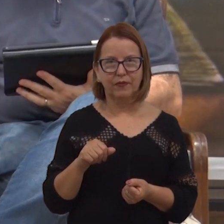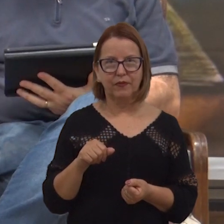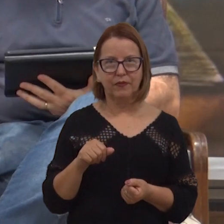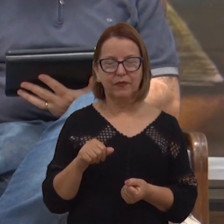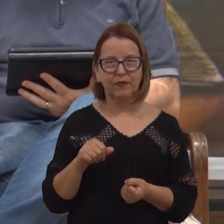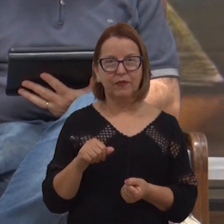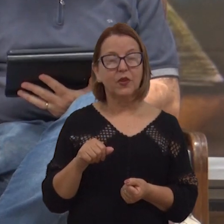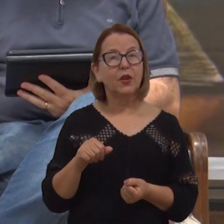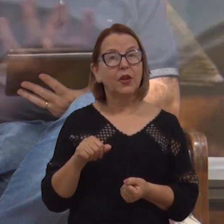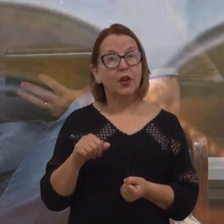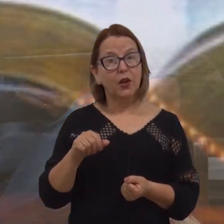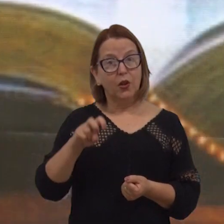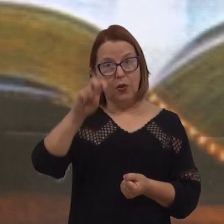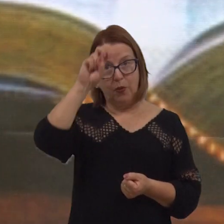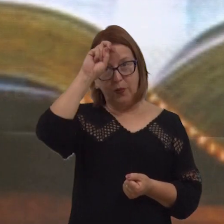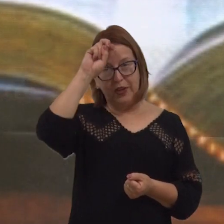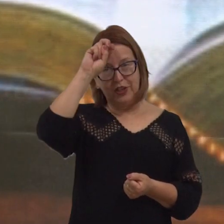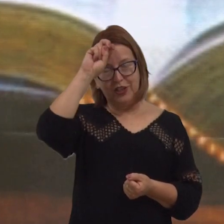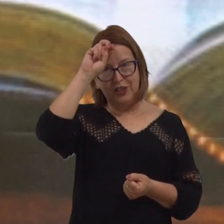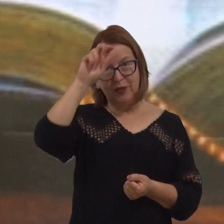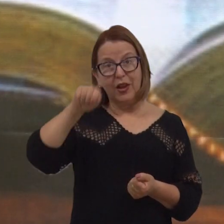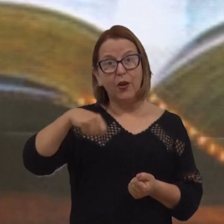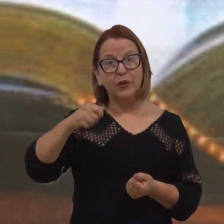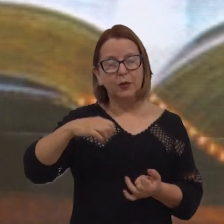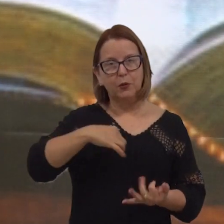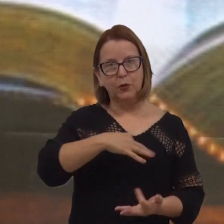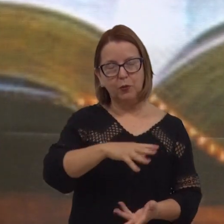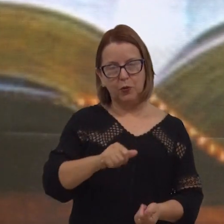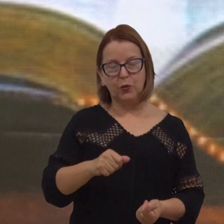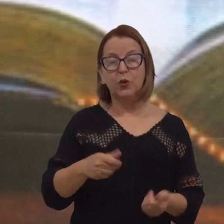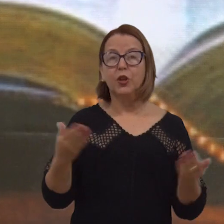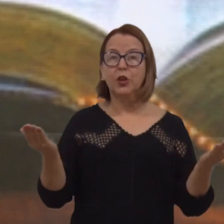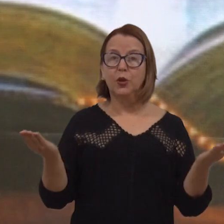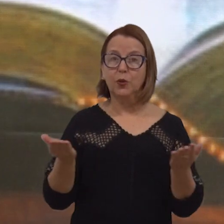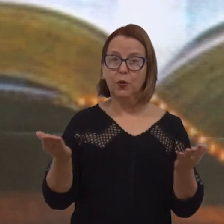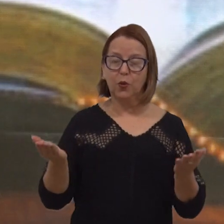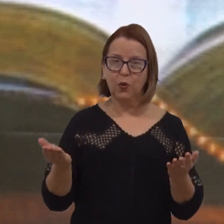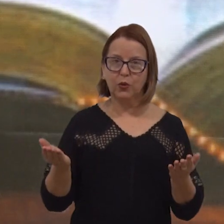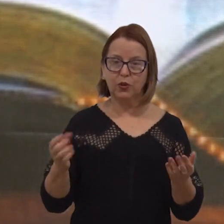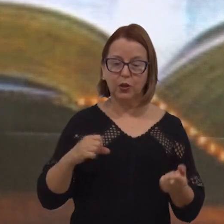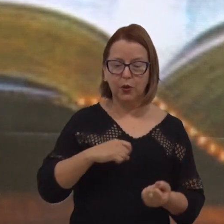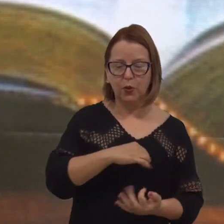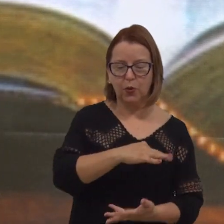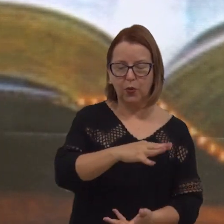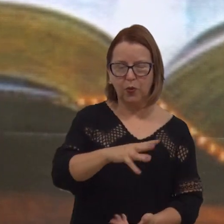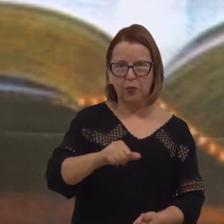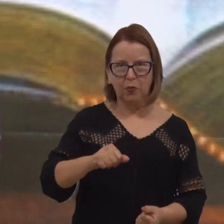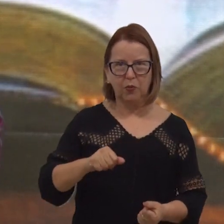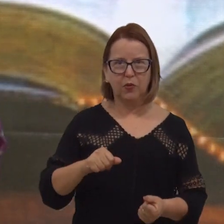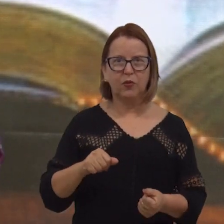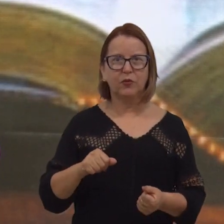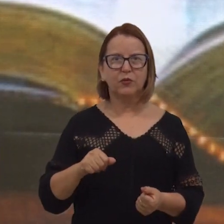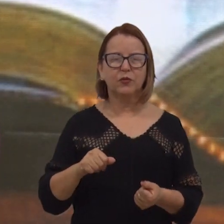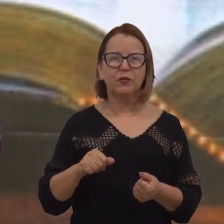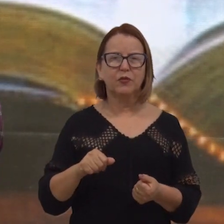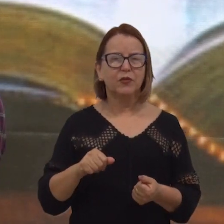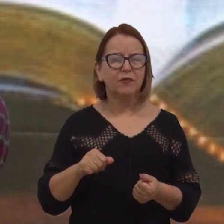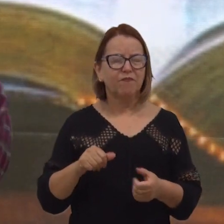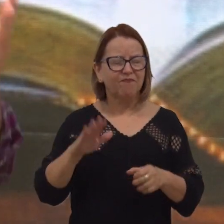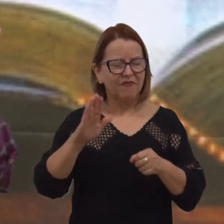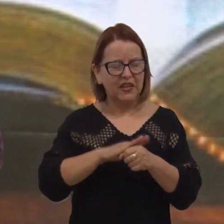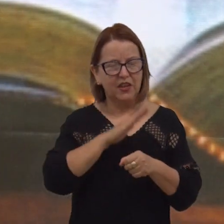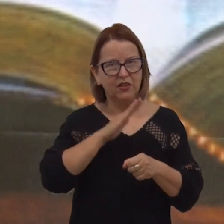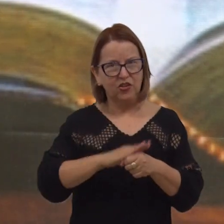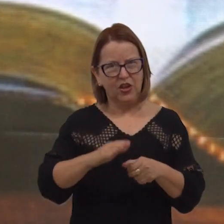assim como o Egito era o símbolo do mundo, hoje o nosso mundo, meu irmão Hildo, é um mundo conturbado, é um mundo que está cheio